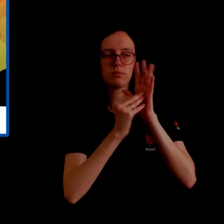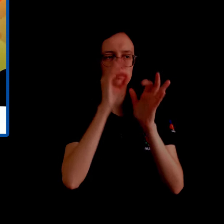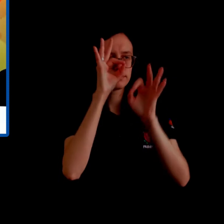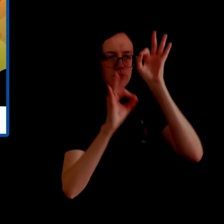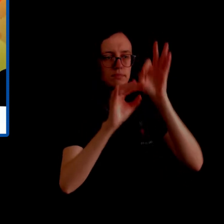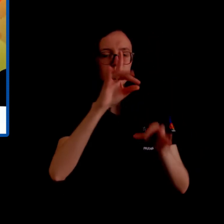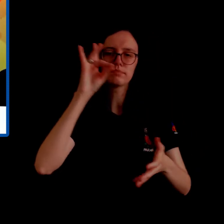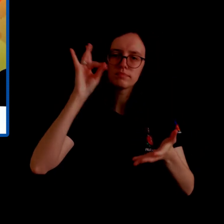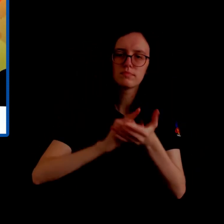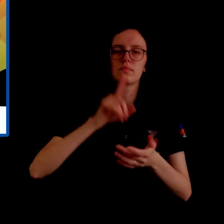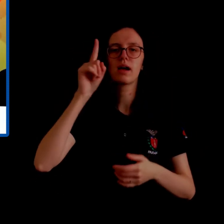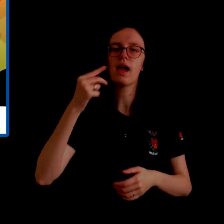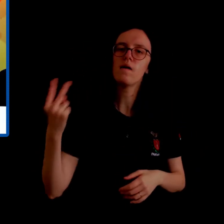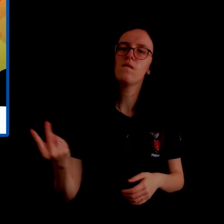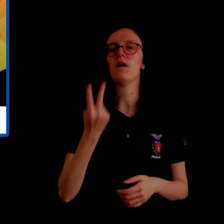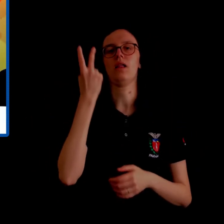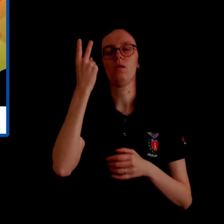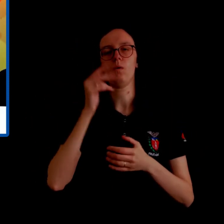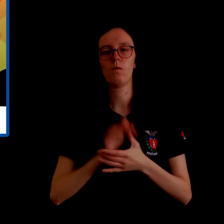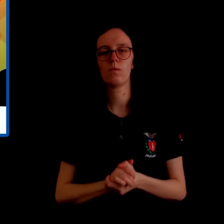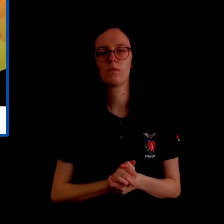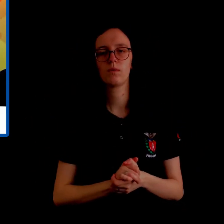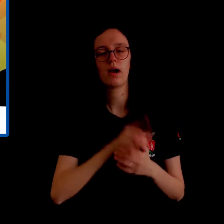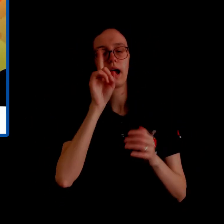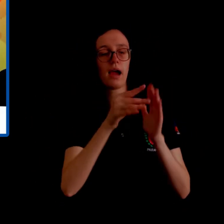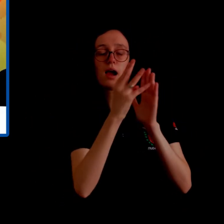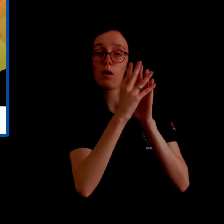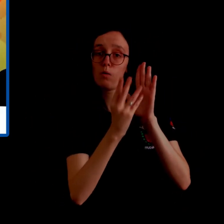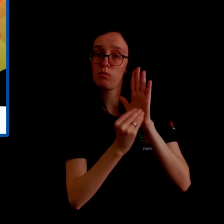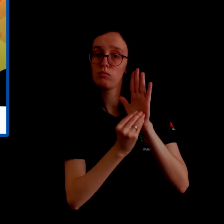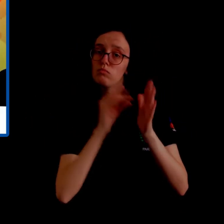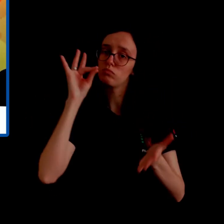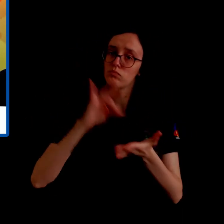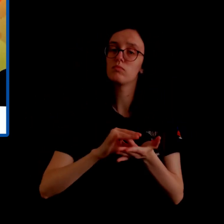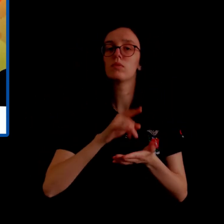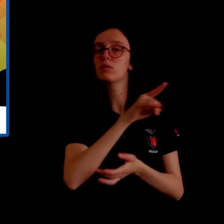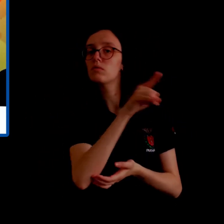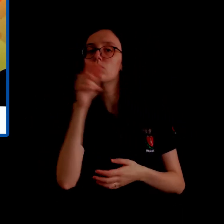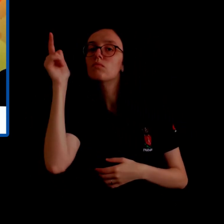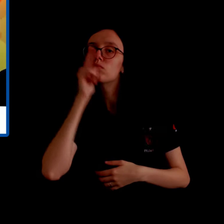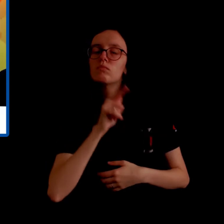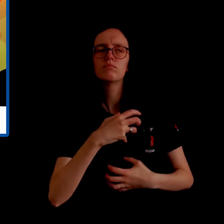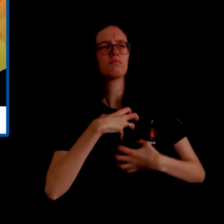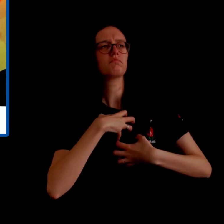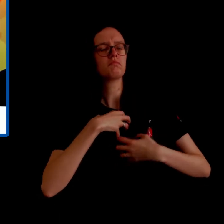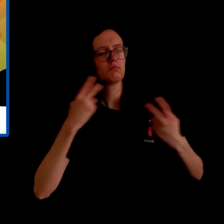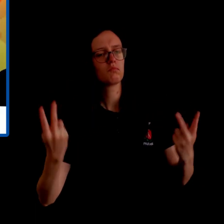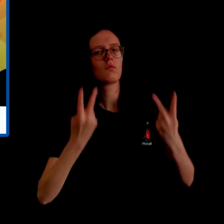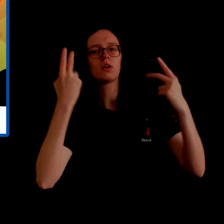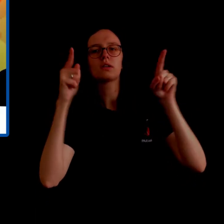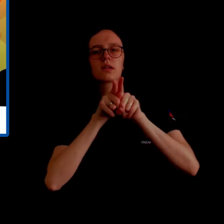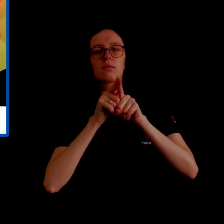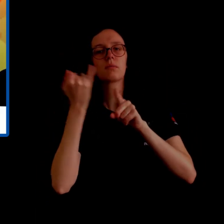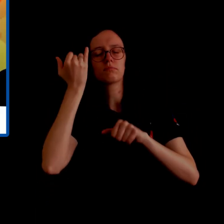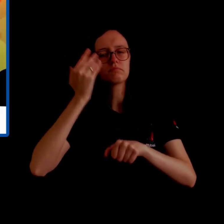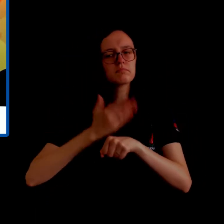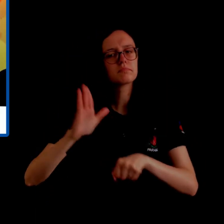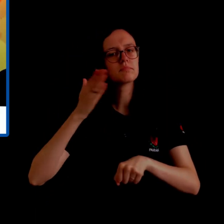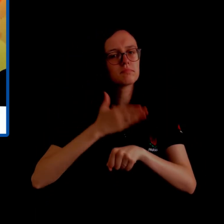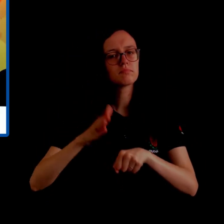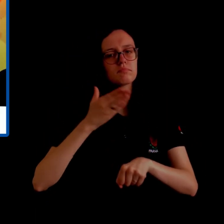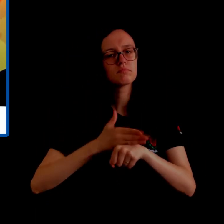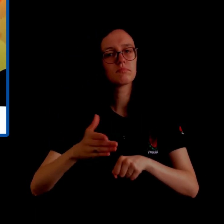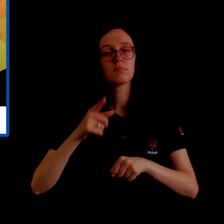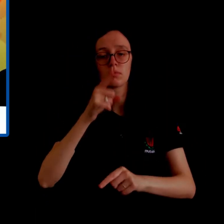realmente seja de valor. É um conteúdo que realmente você possa sentir valor e colocar ele em prática assim que